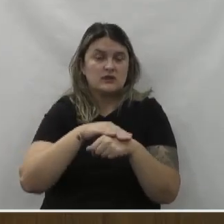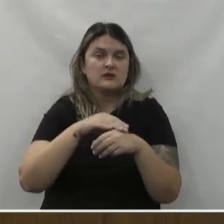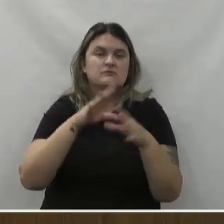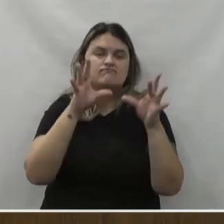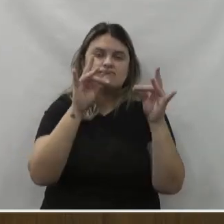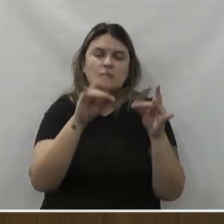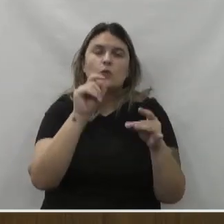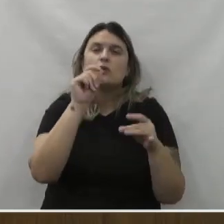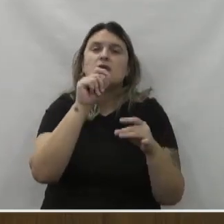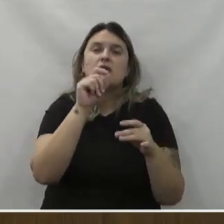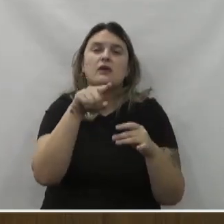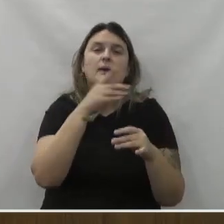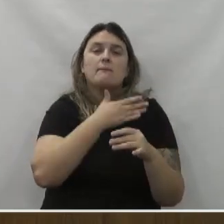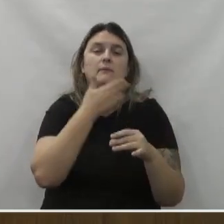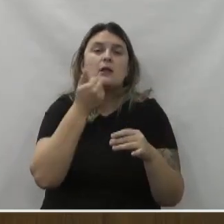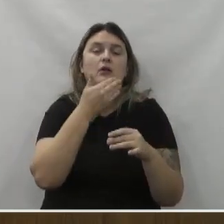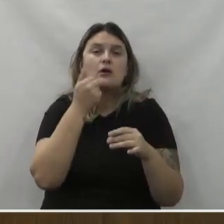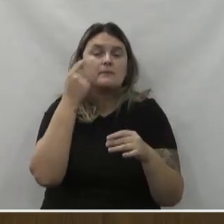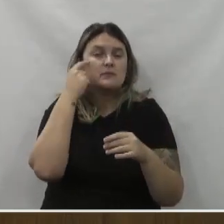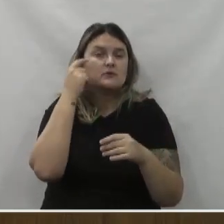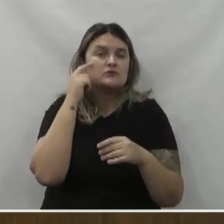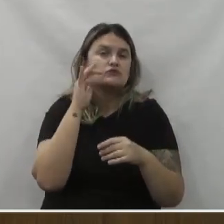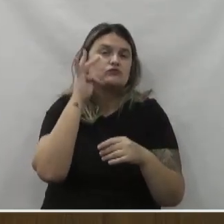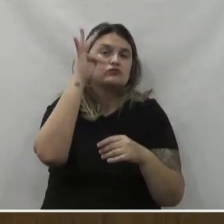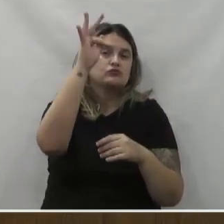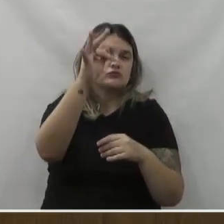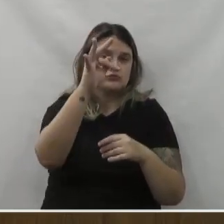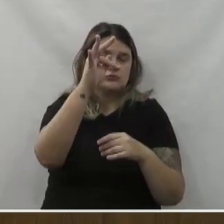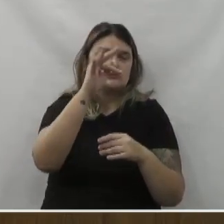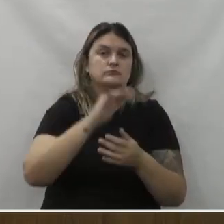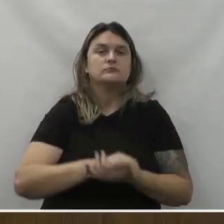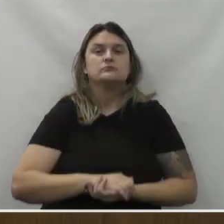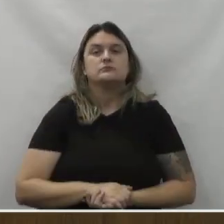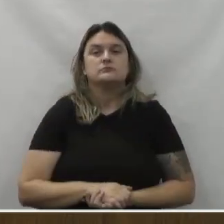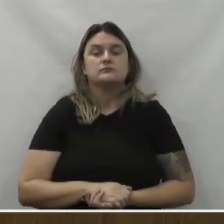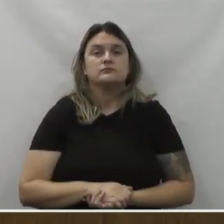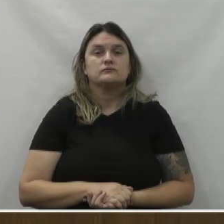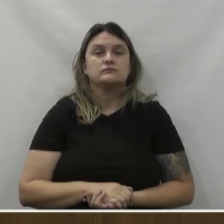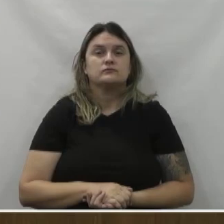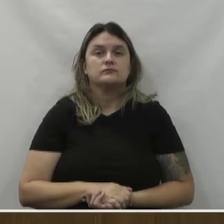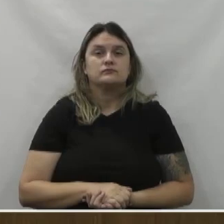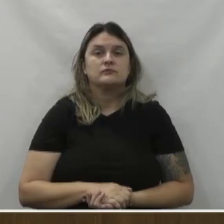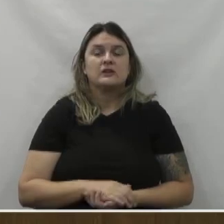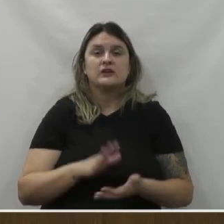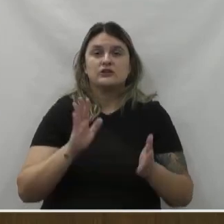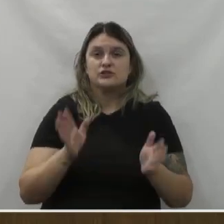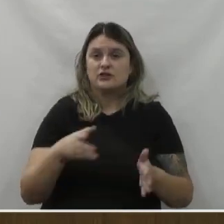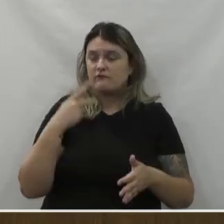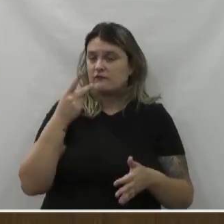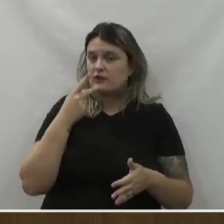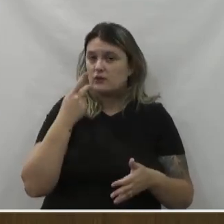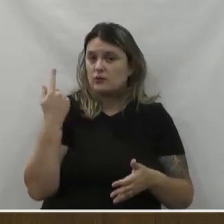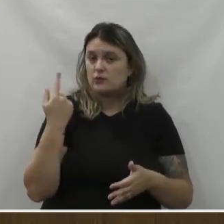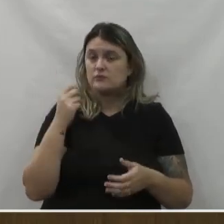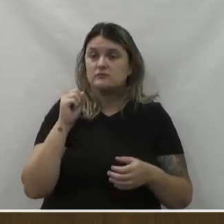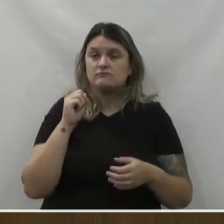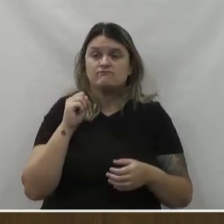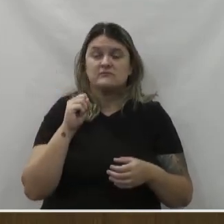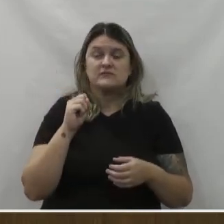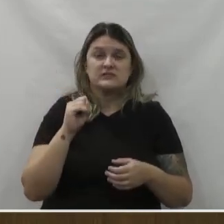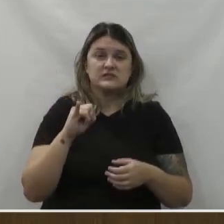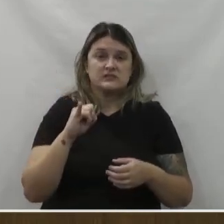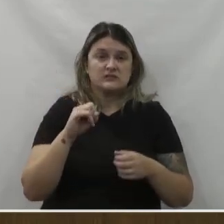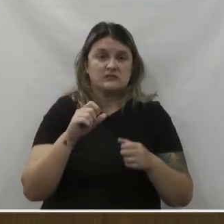o que seria melhor para fazer daqui para frente. Então, como foi falado, né, Cordovan, a respeito dessa possível audiência